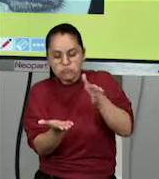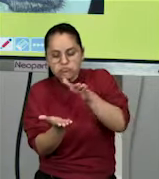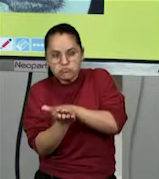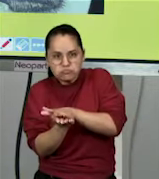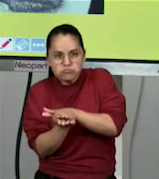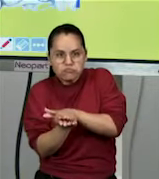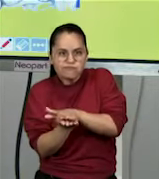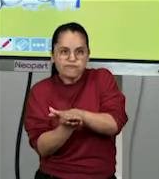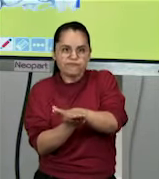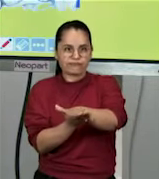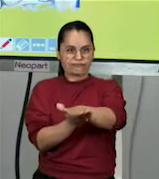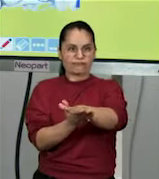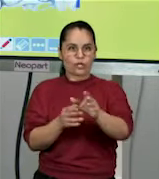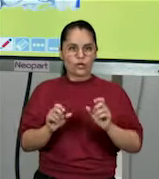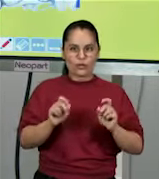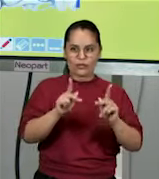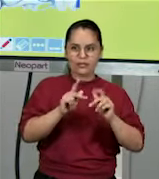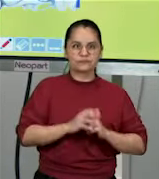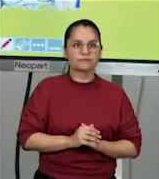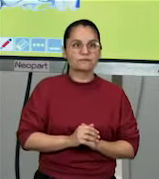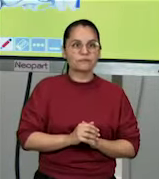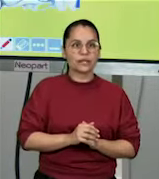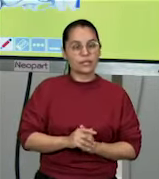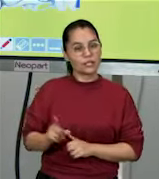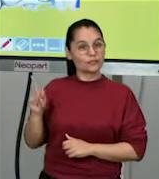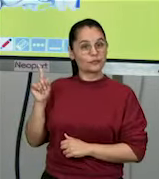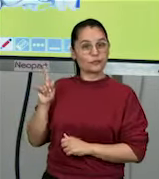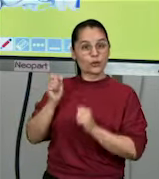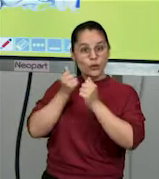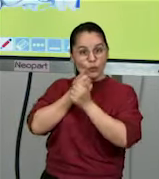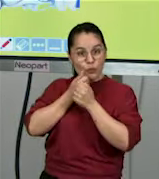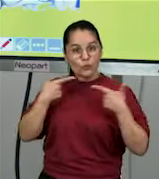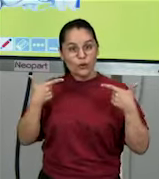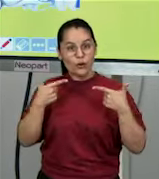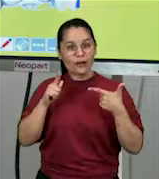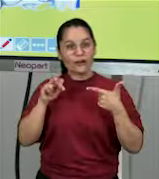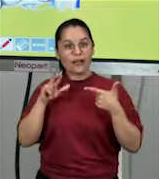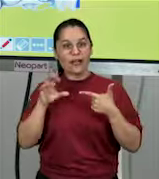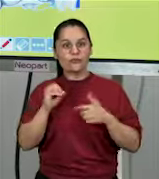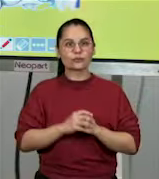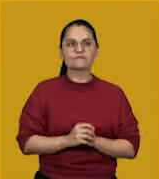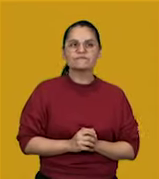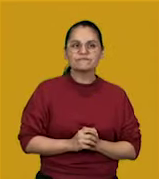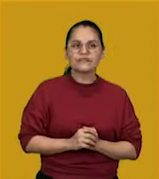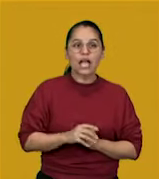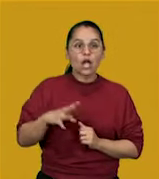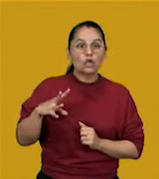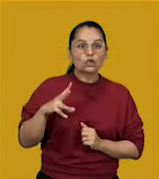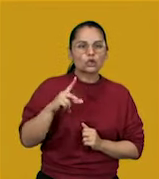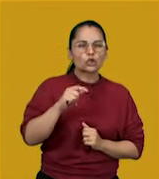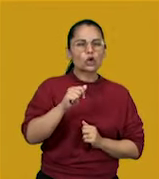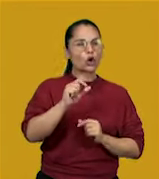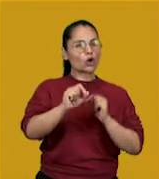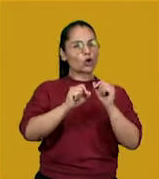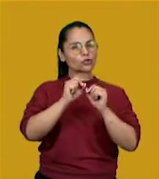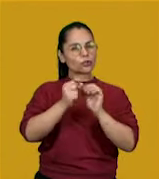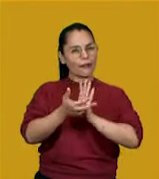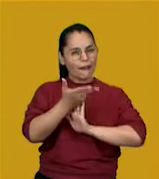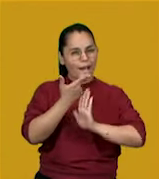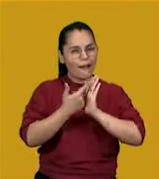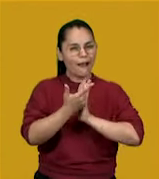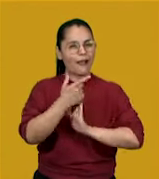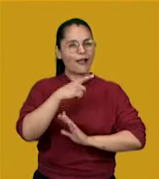papel, ok? E o humor gráfico, para finalizarmos. A ideia do humor gráfico é toda vertente artística